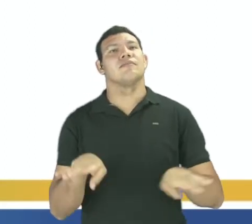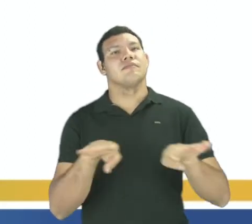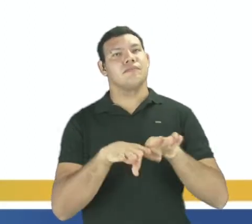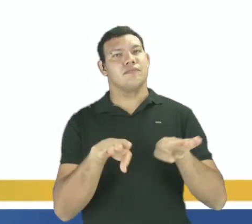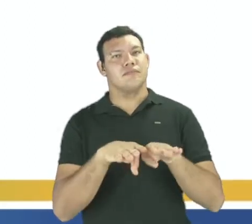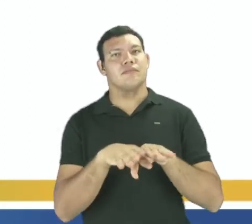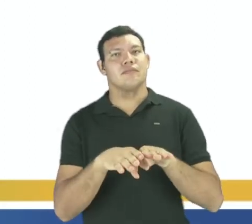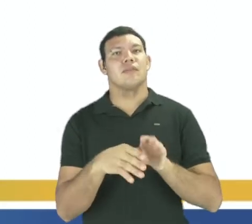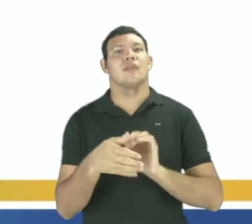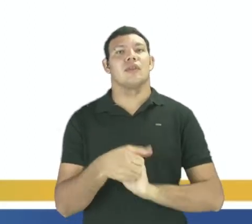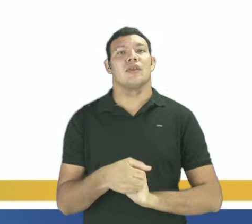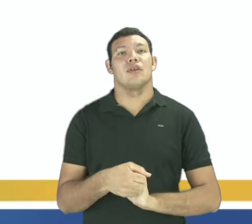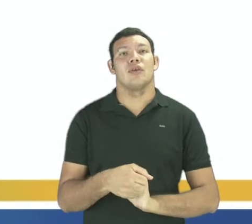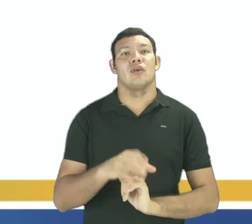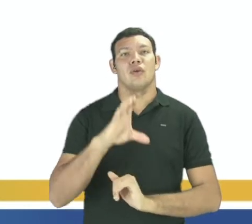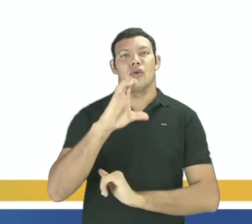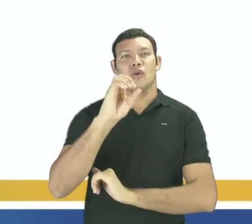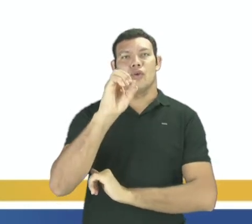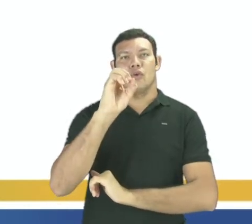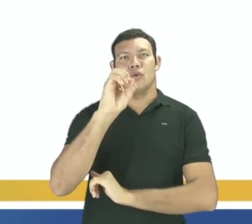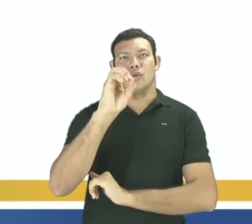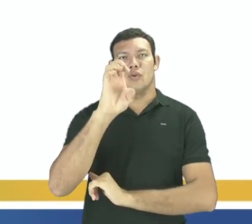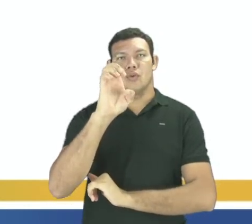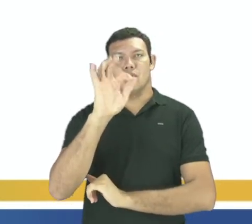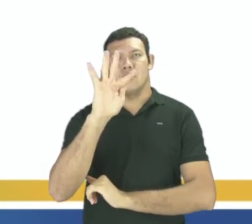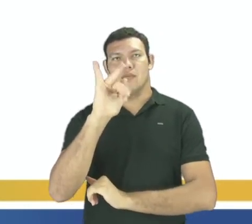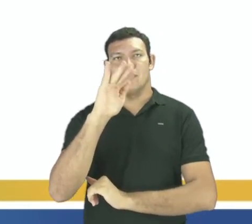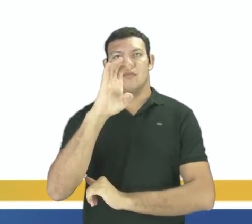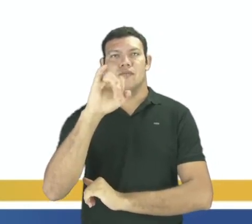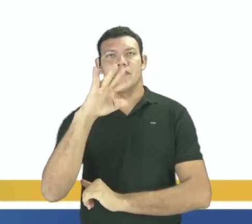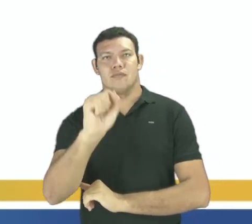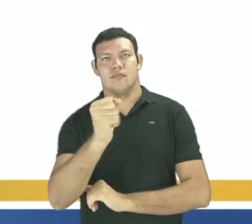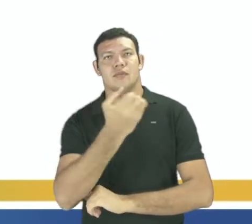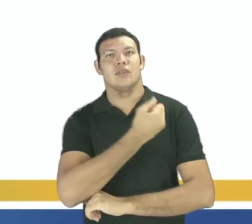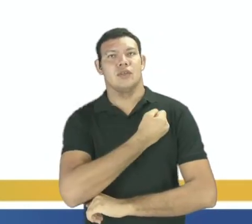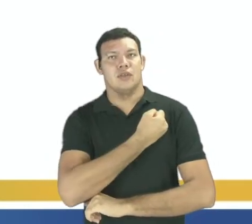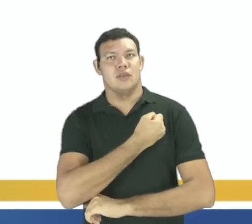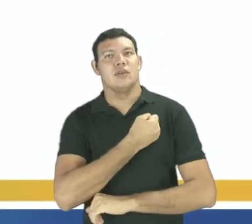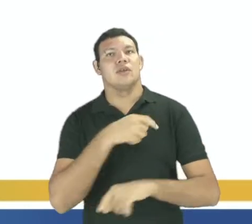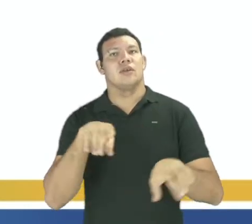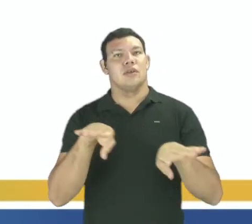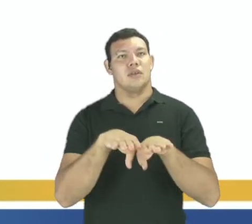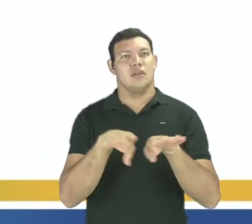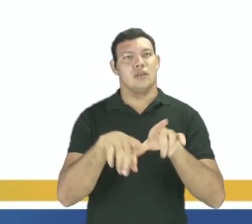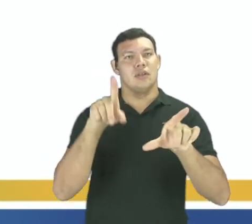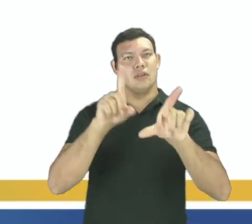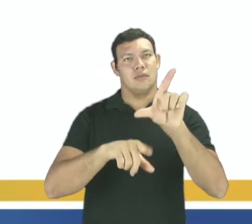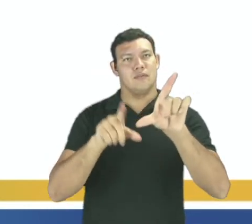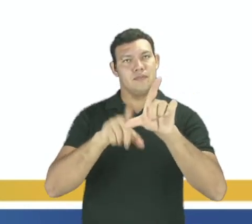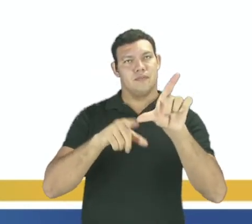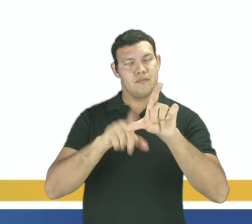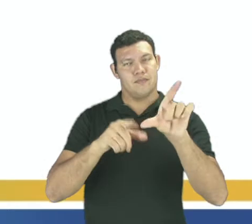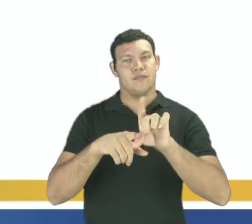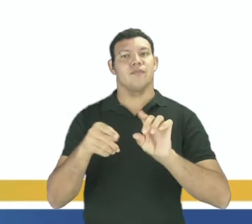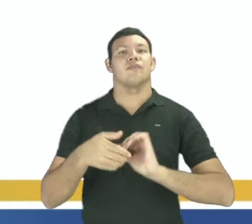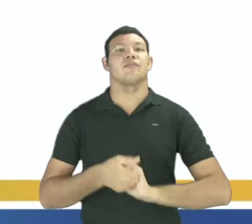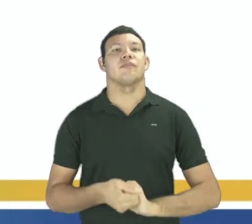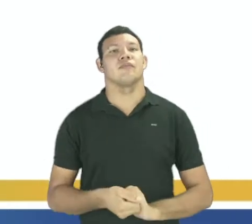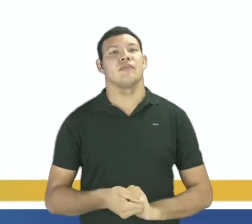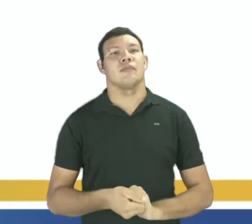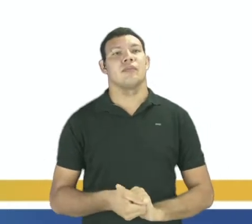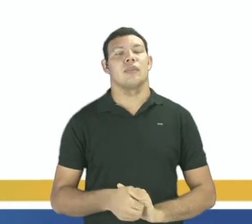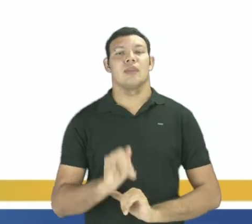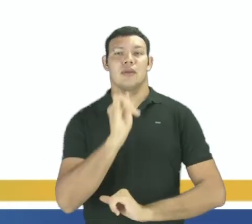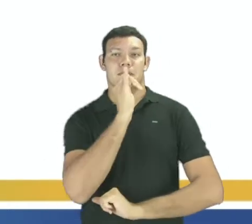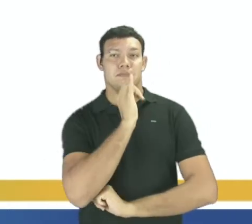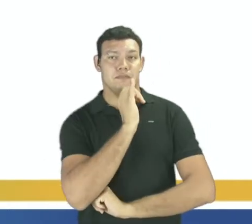a parte literal, que é uma variável, ou produto de variáveis, às vezes aparece assim. Então,